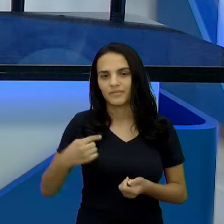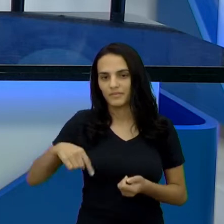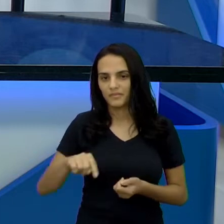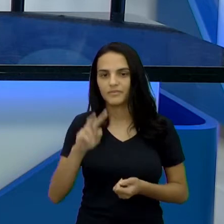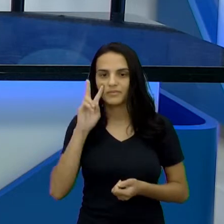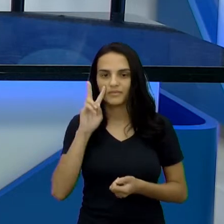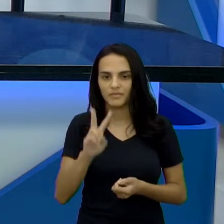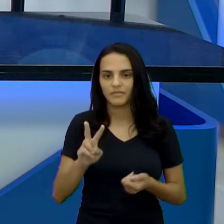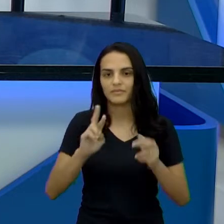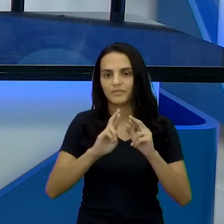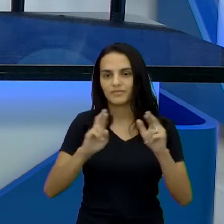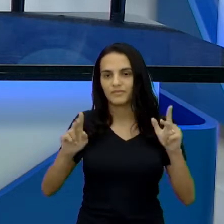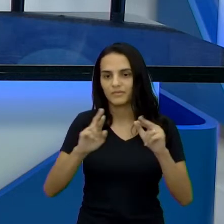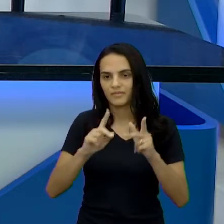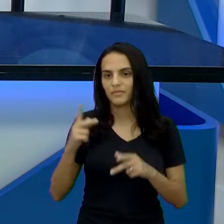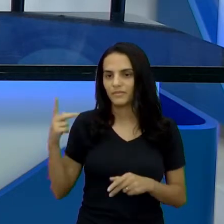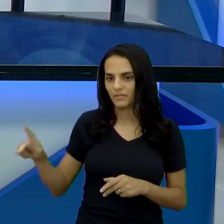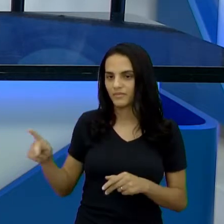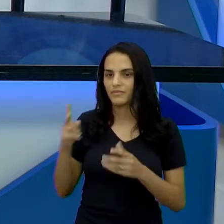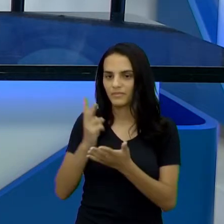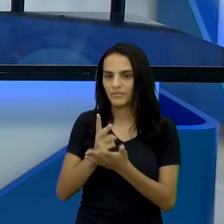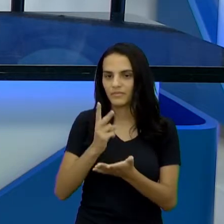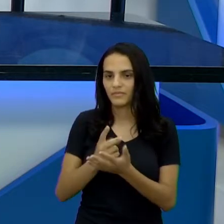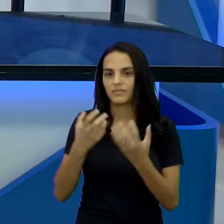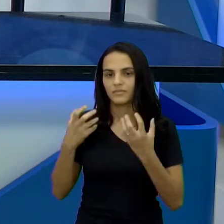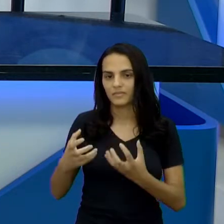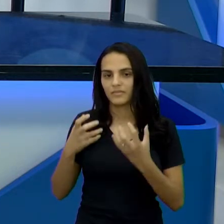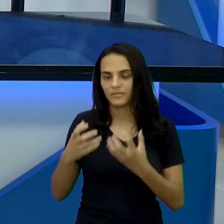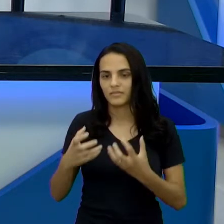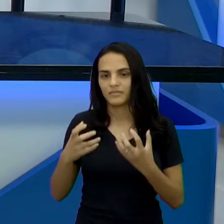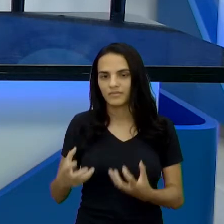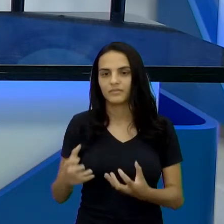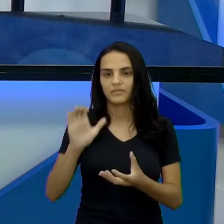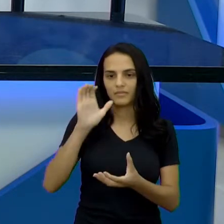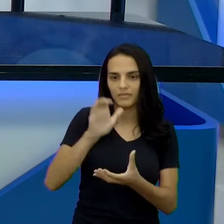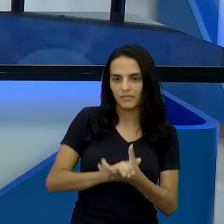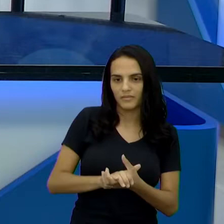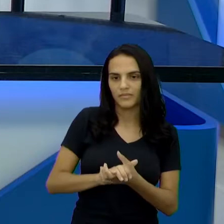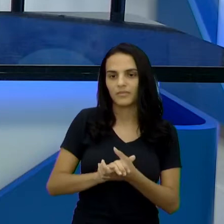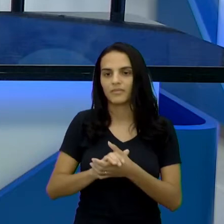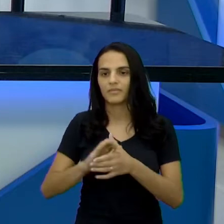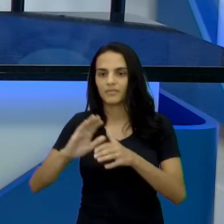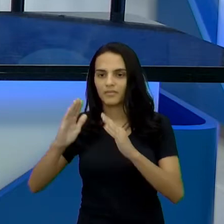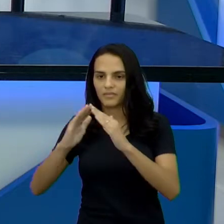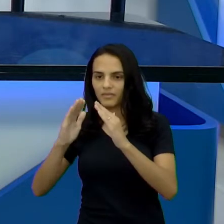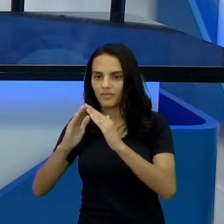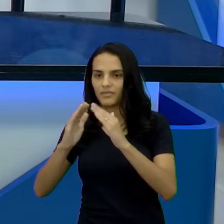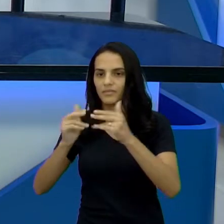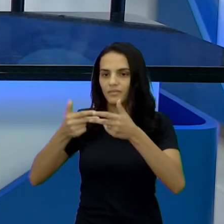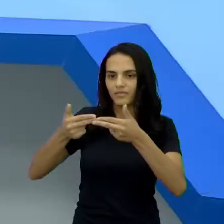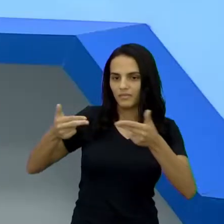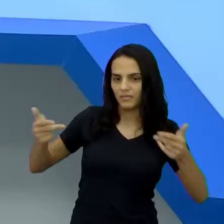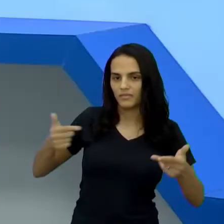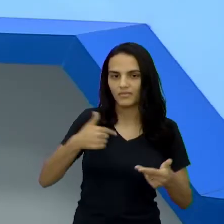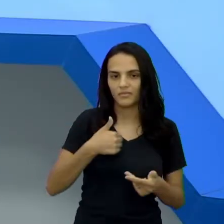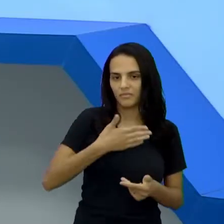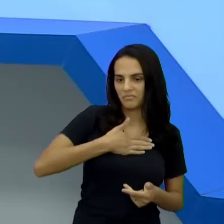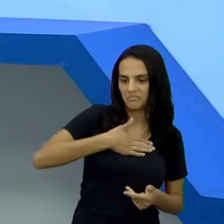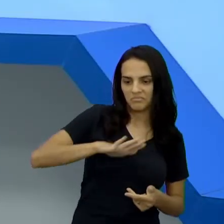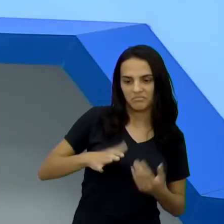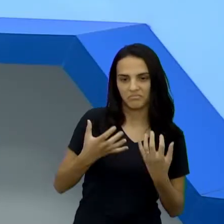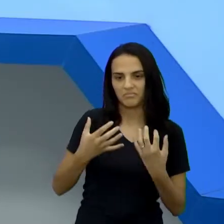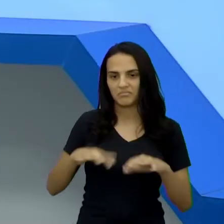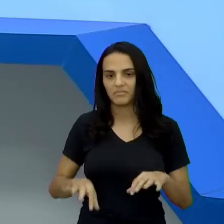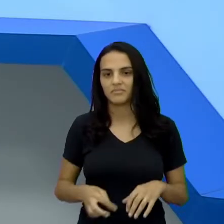visão diferente, que você sempre quis a família tradicional, tipo comercial de margarina. Casa cheia, aquela coisa assim. E eu já não quis, eu tenho